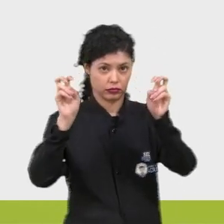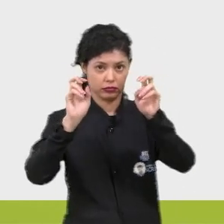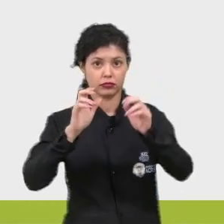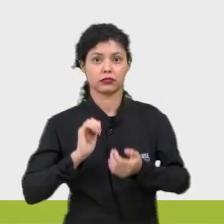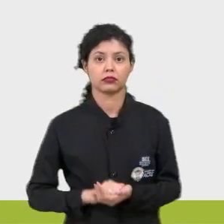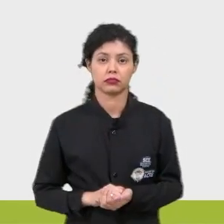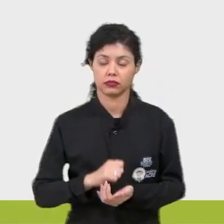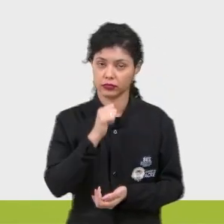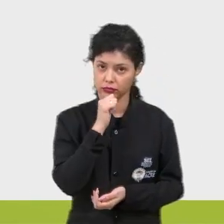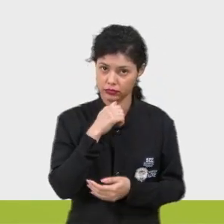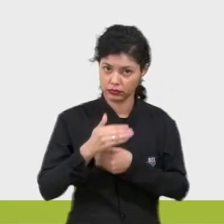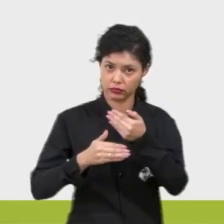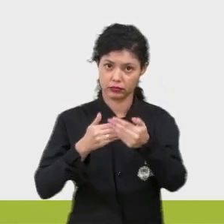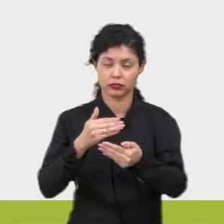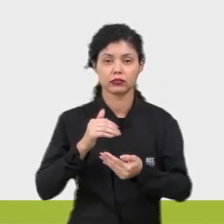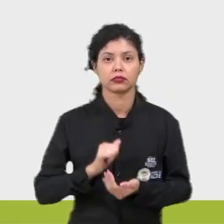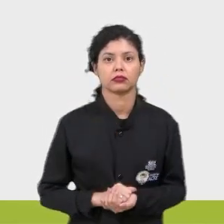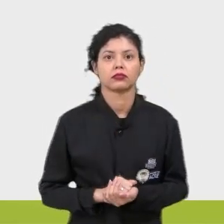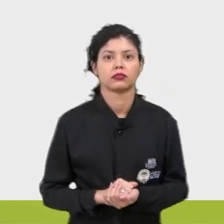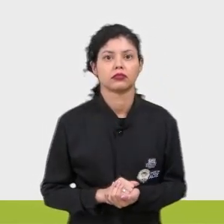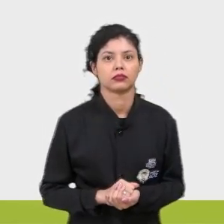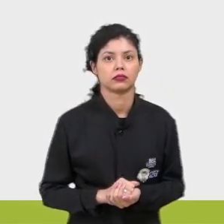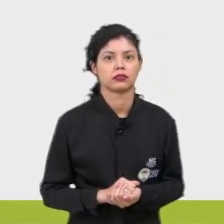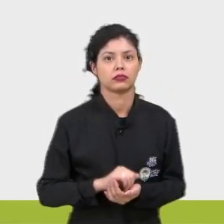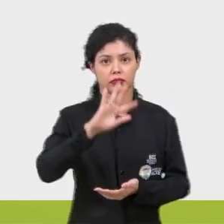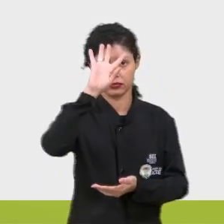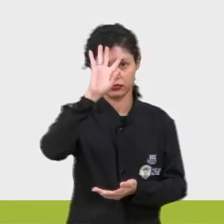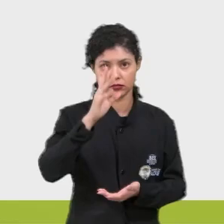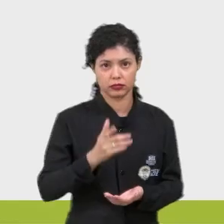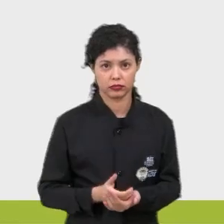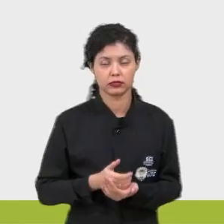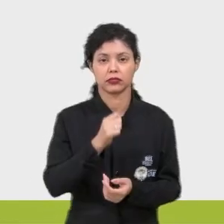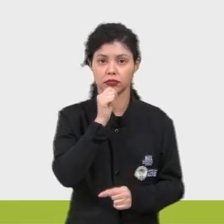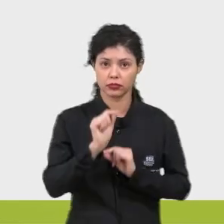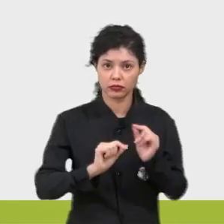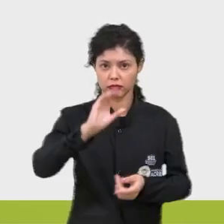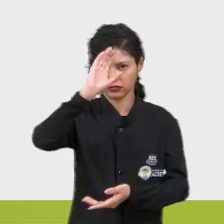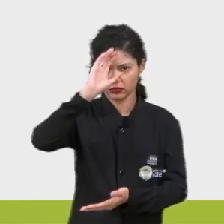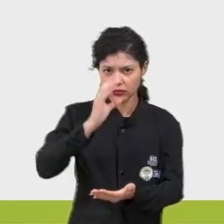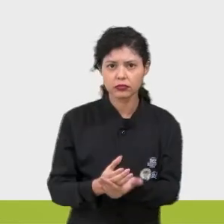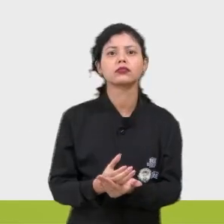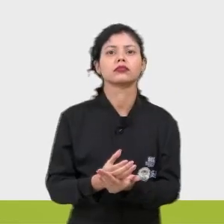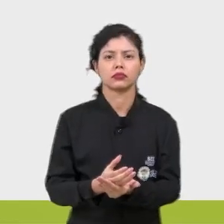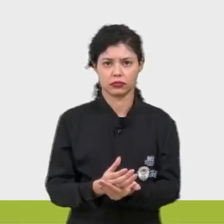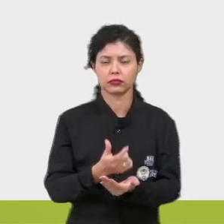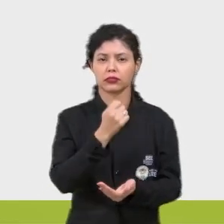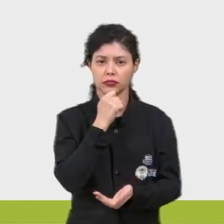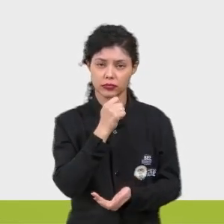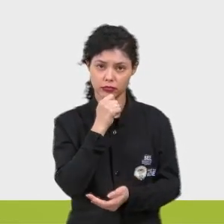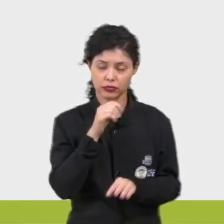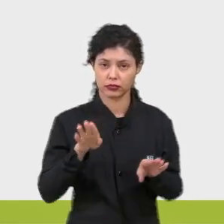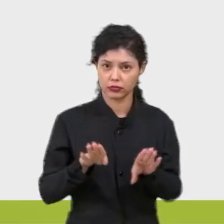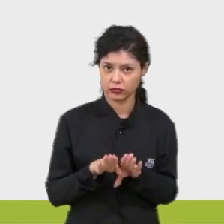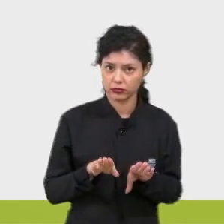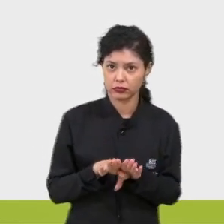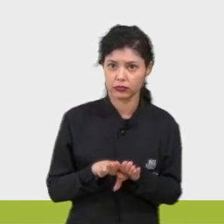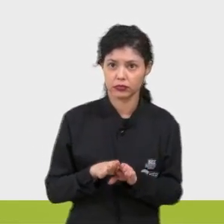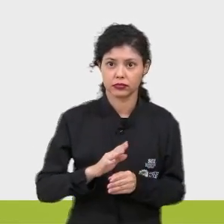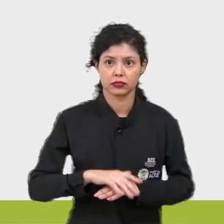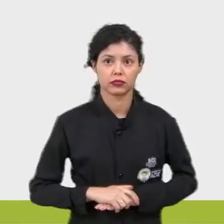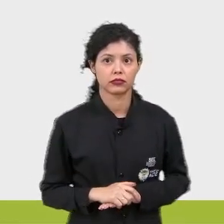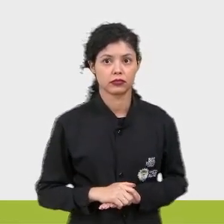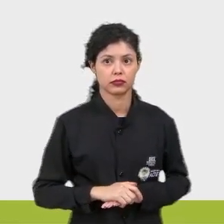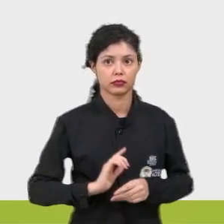defendida ao longo do texto. Pessoal, há essa tentativa de convencimento de alguma coisa? Não, né, gente? Letra